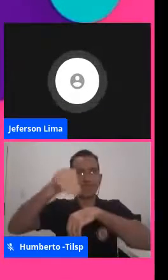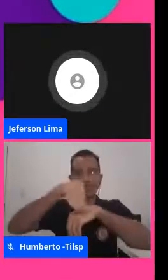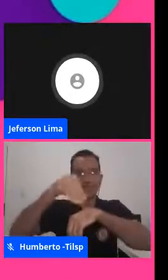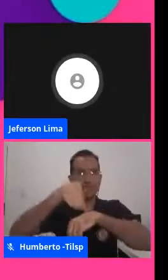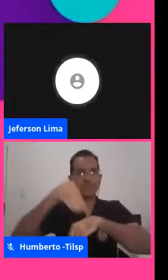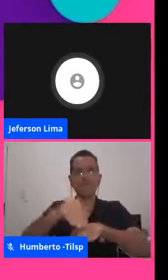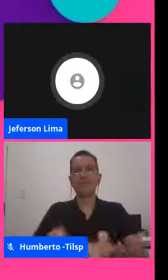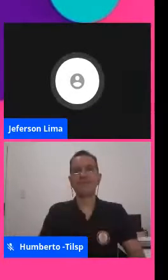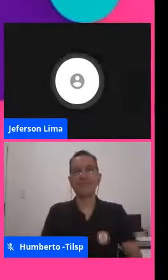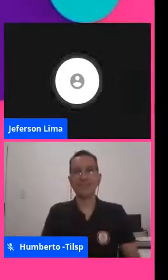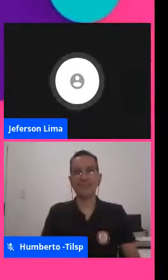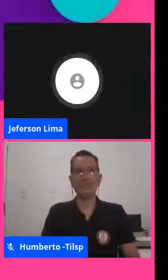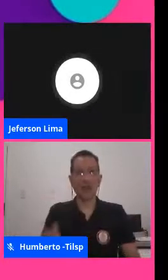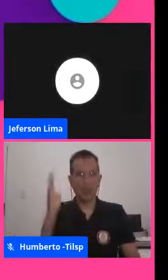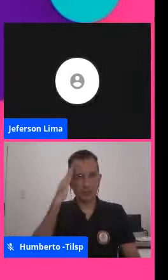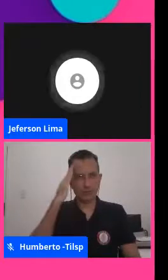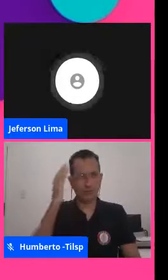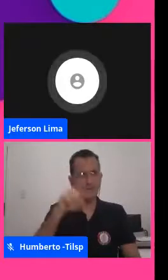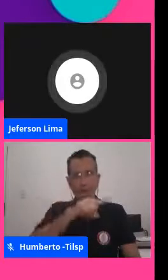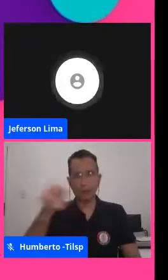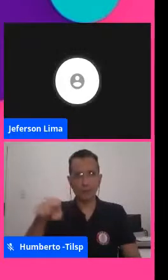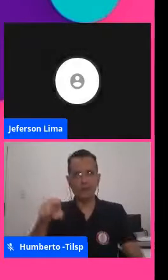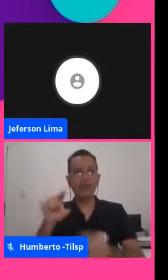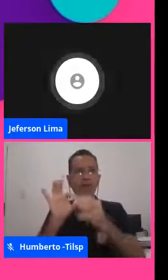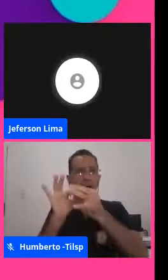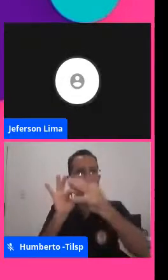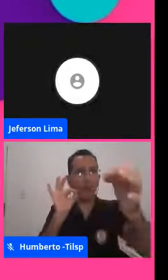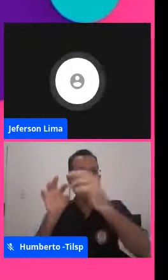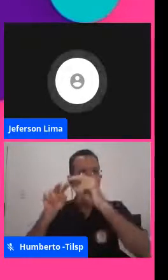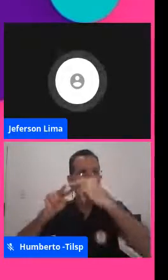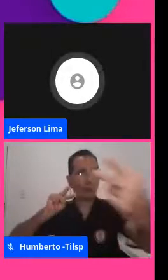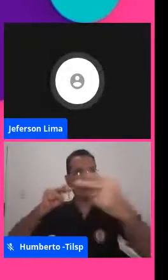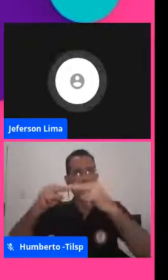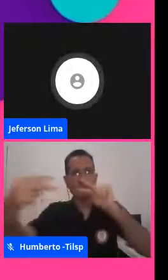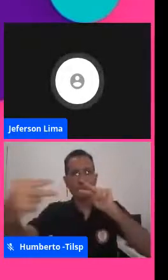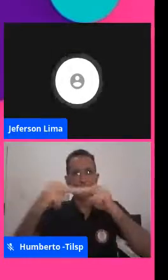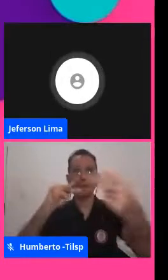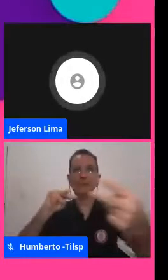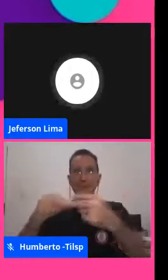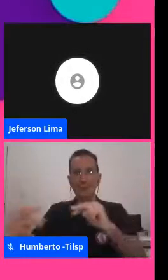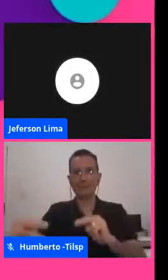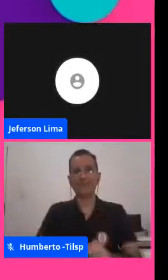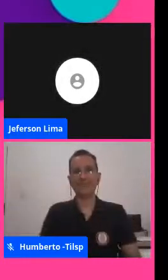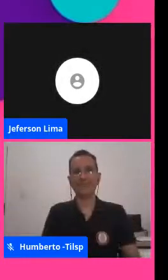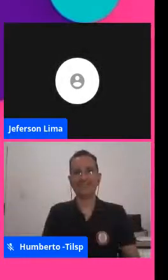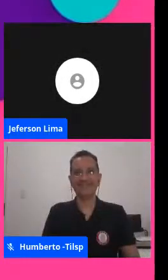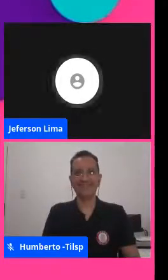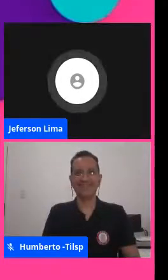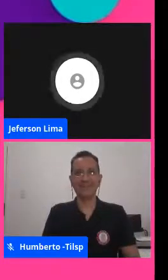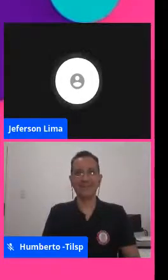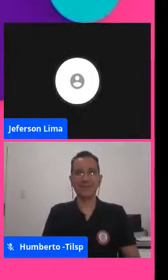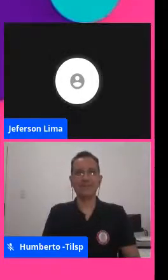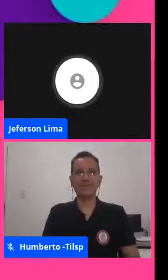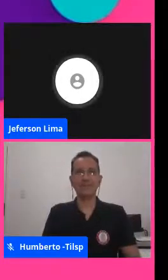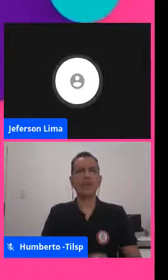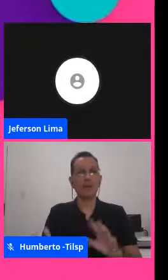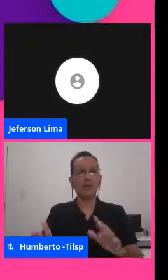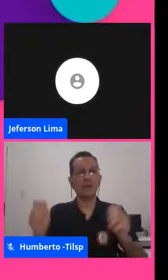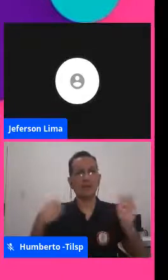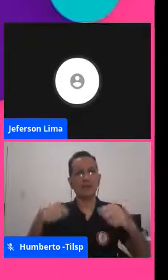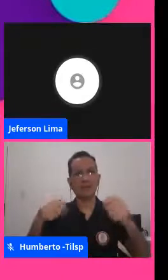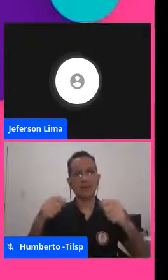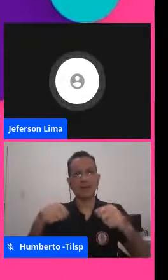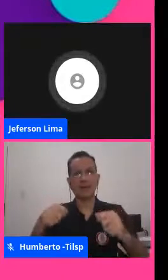aí remoto, né? Que não necessariamente vai ser tão interativo como seria se a gente estivesse próximo. Mas eu acredito